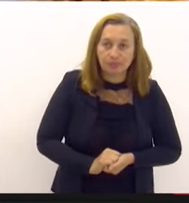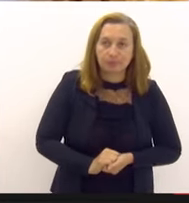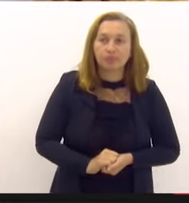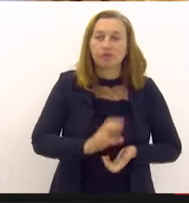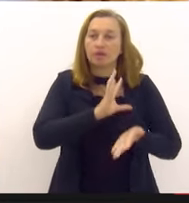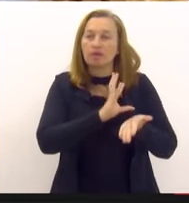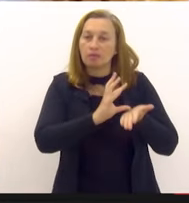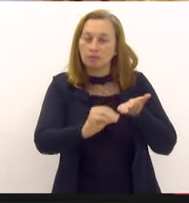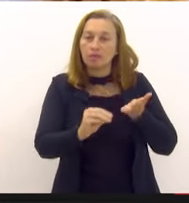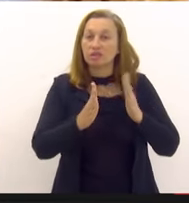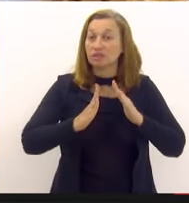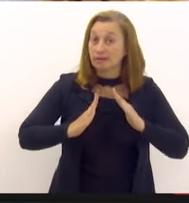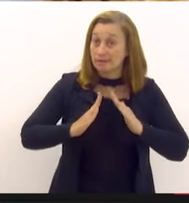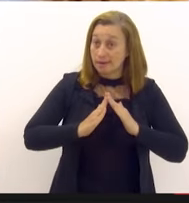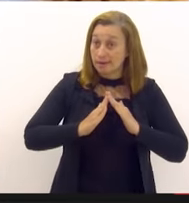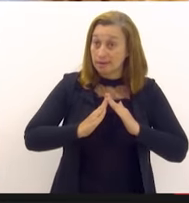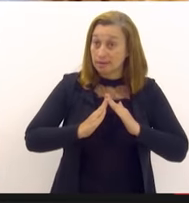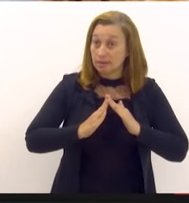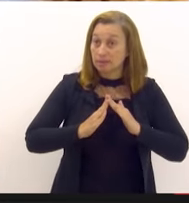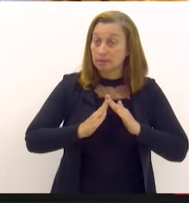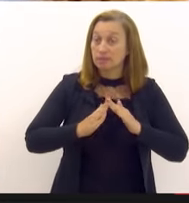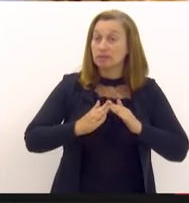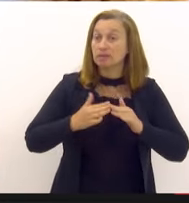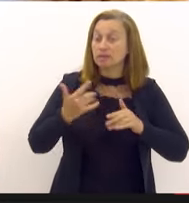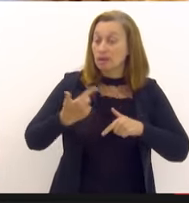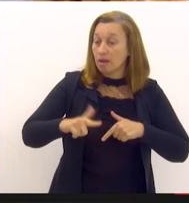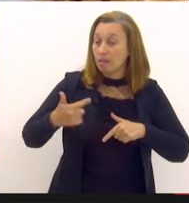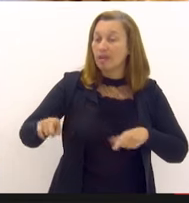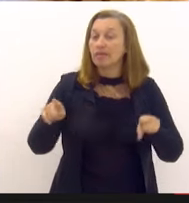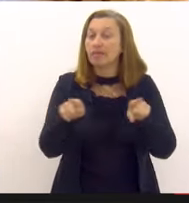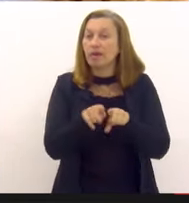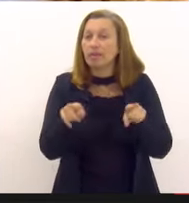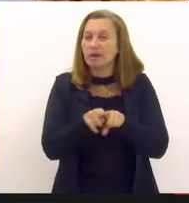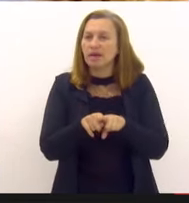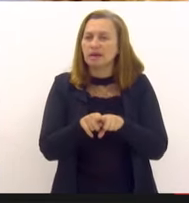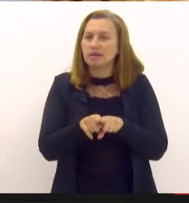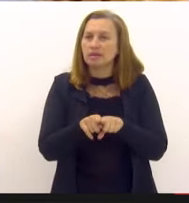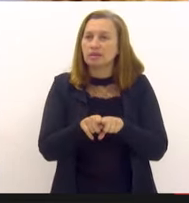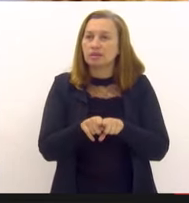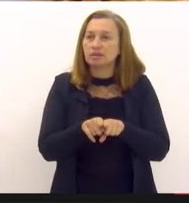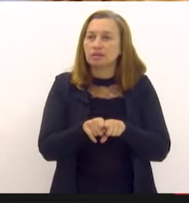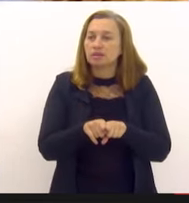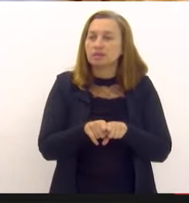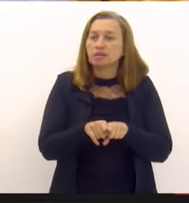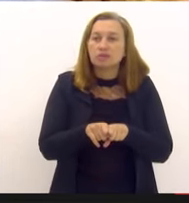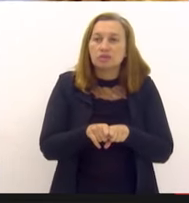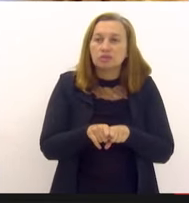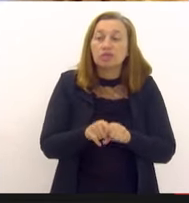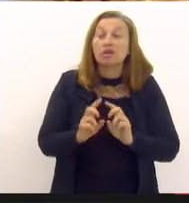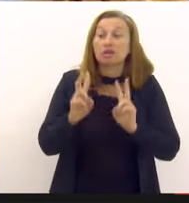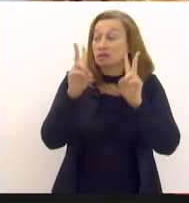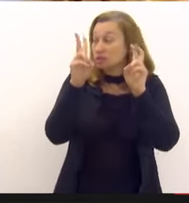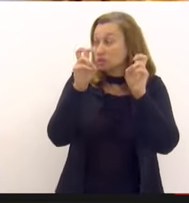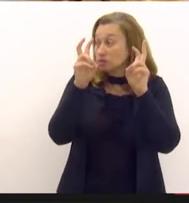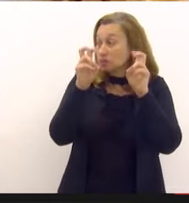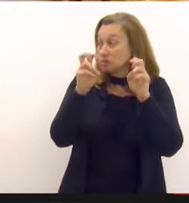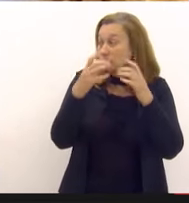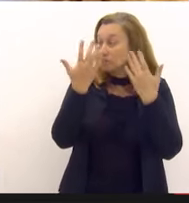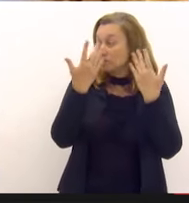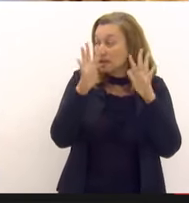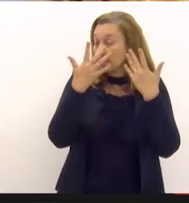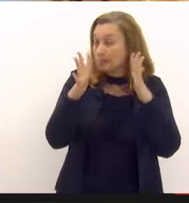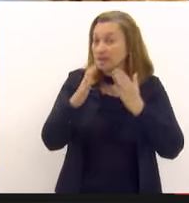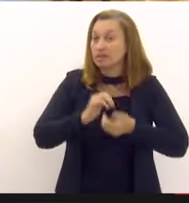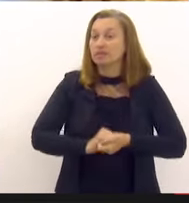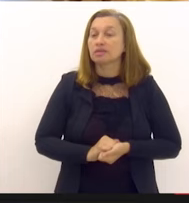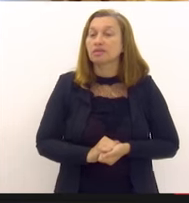pauta aí na casa se refere também a essas questões. Então, parabéns